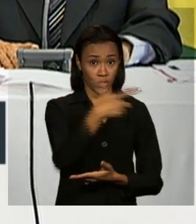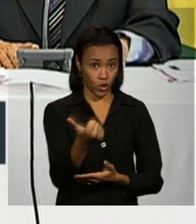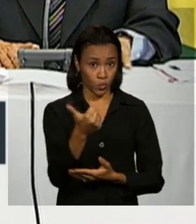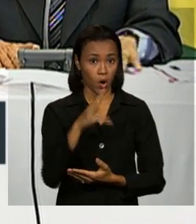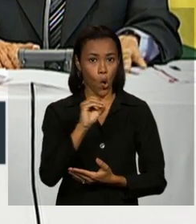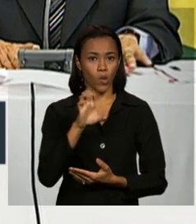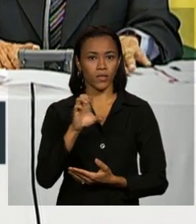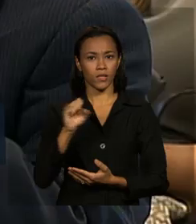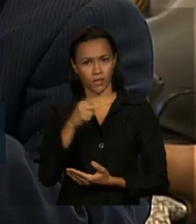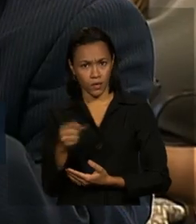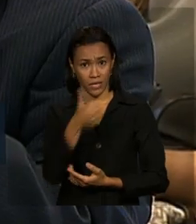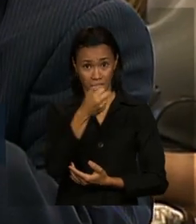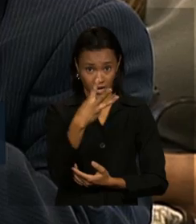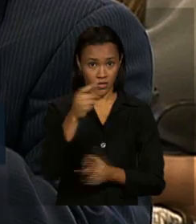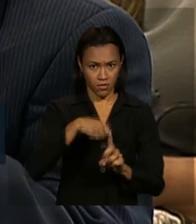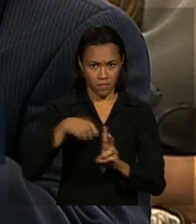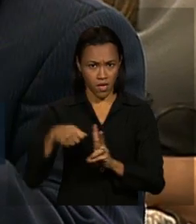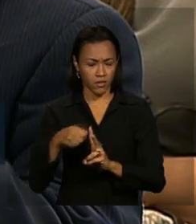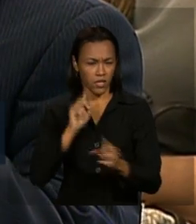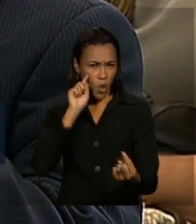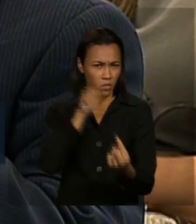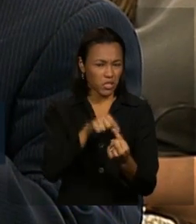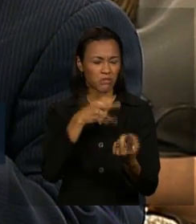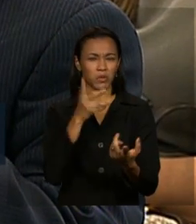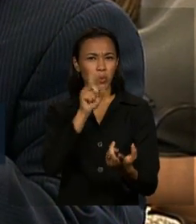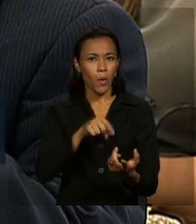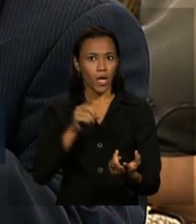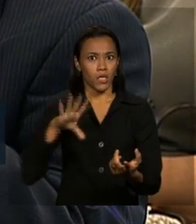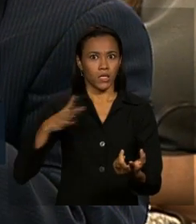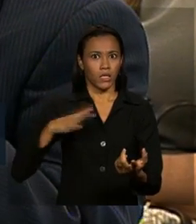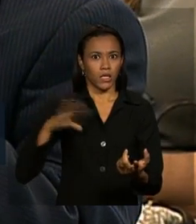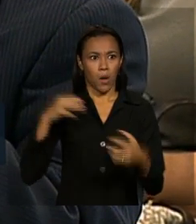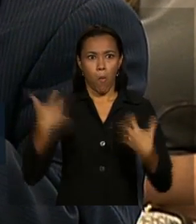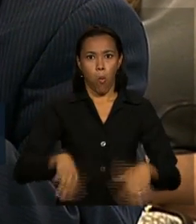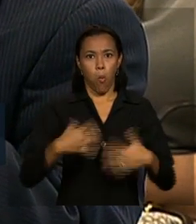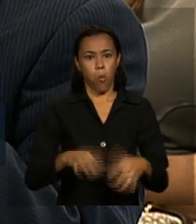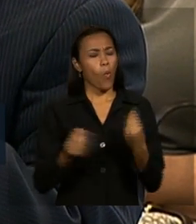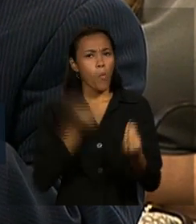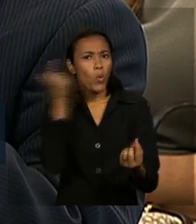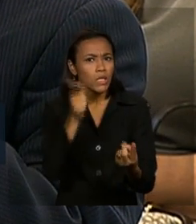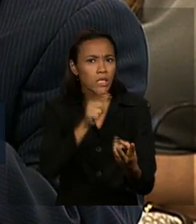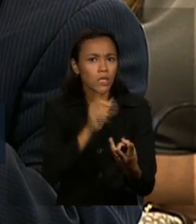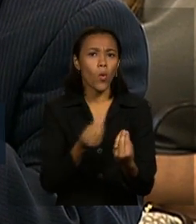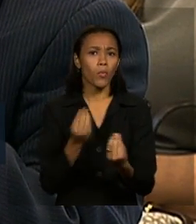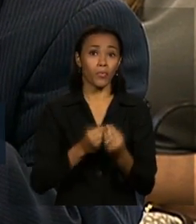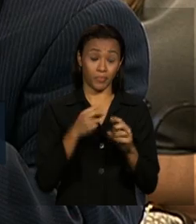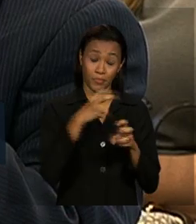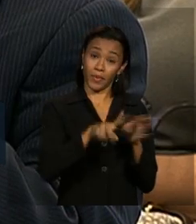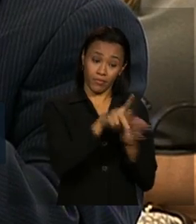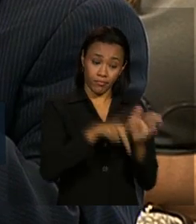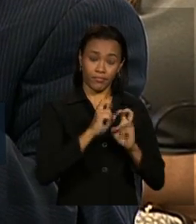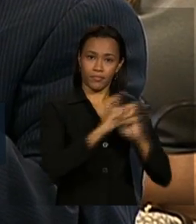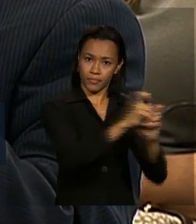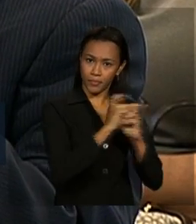em 13 meses eh essa meta não é excessivamente ousada visto que por exemplo em rodovias vocês estão